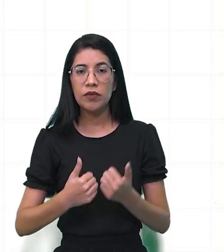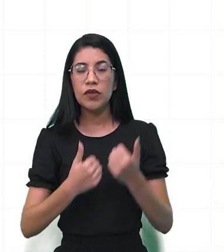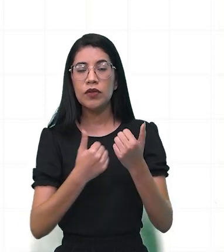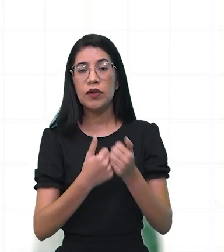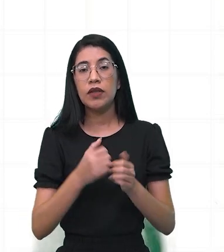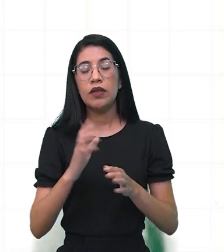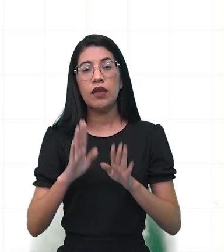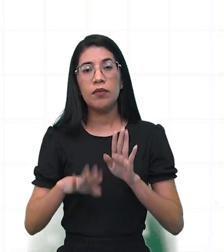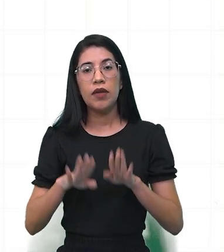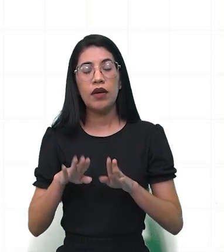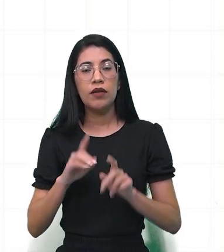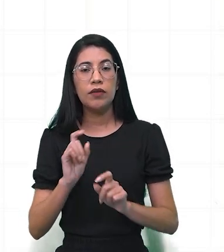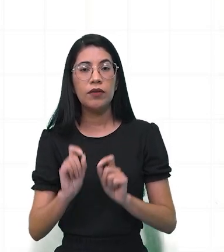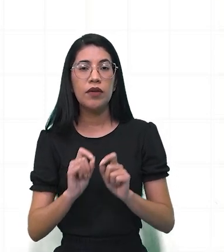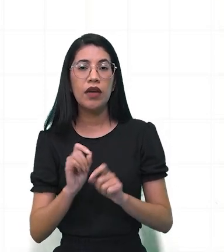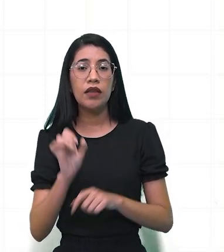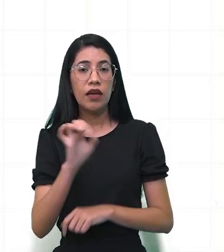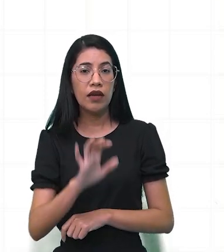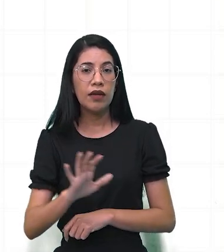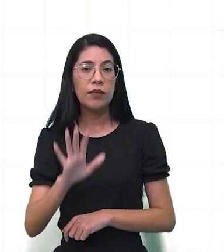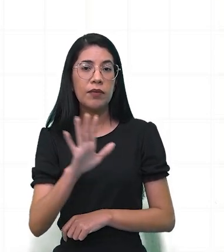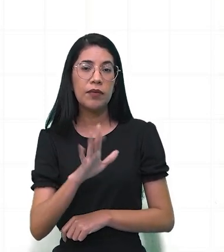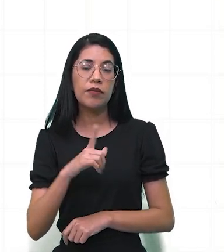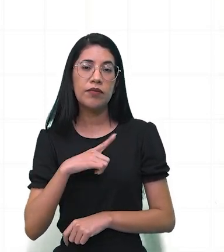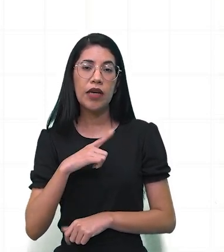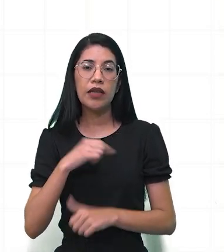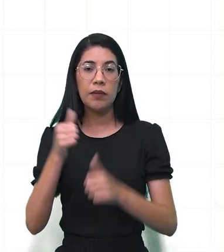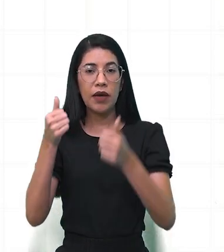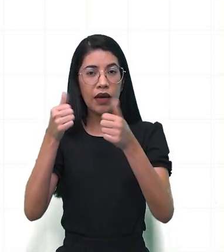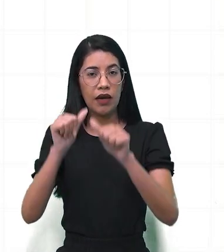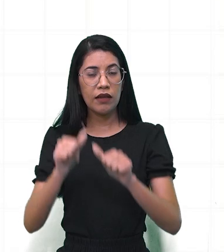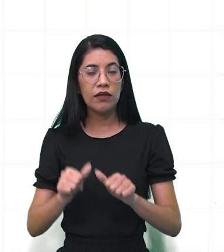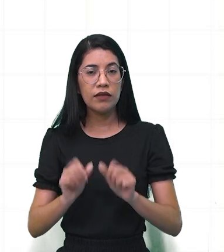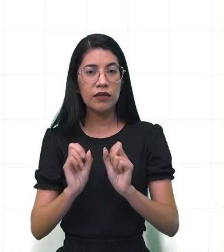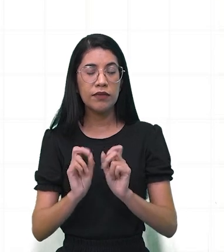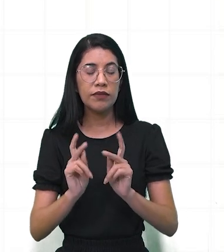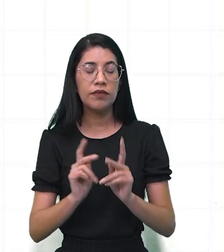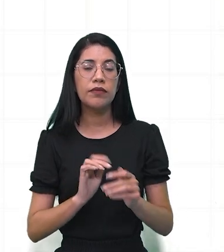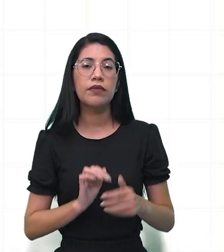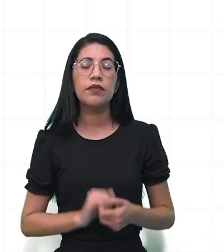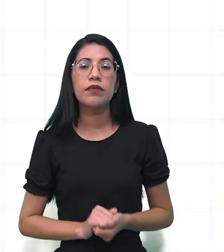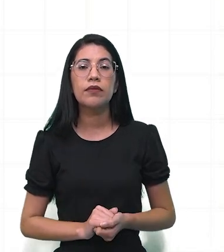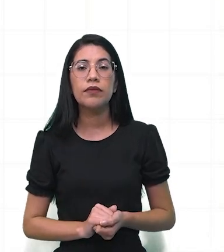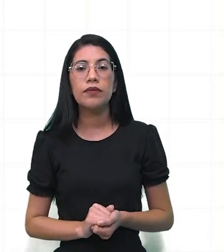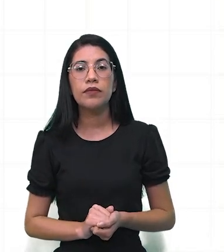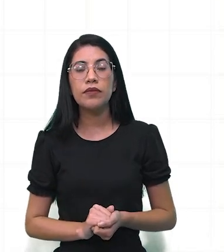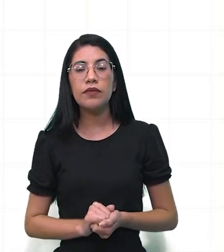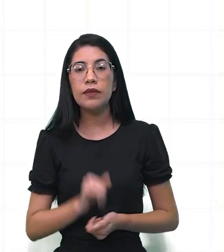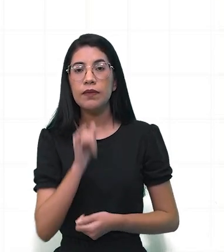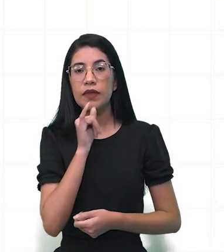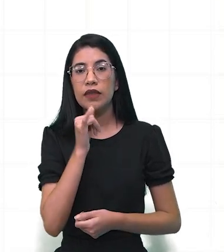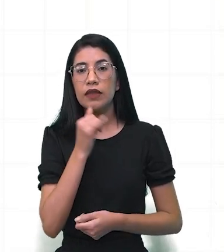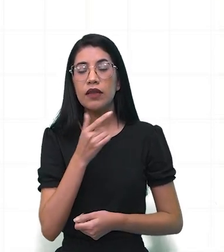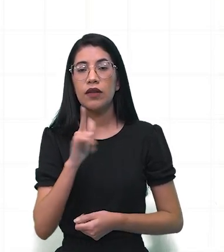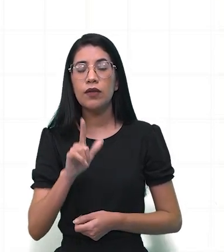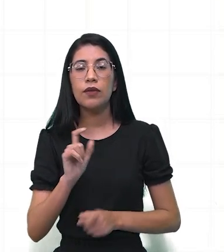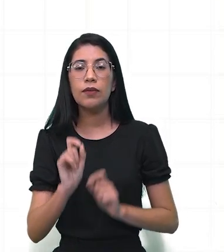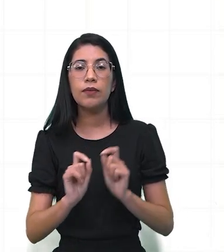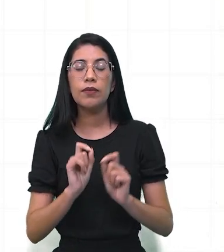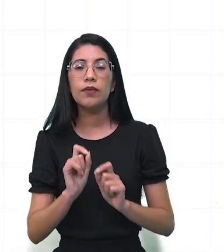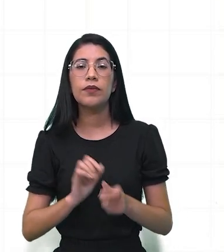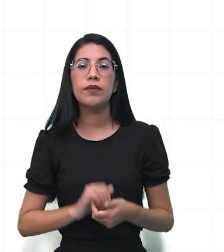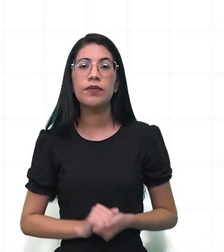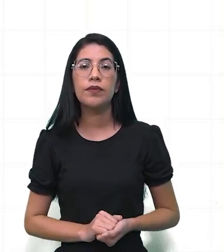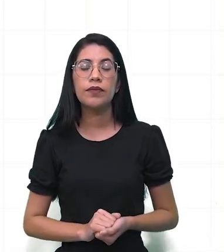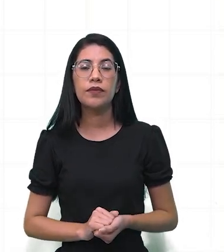dependendo da figura que a gente tiver, tá bom? Um outro exemplo que a gente pode trabalhar